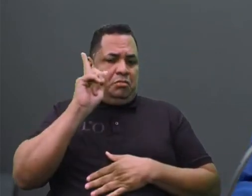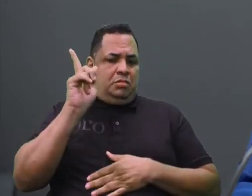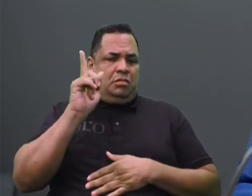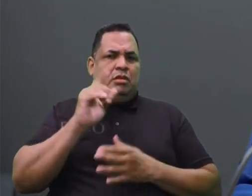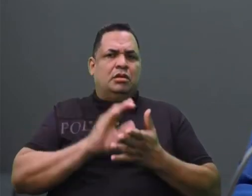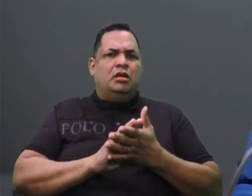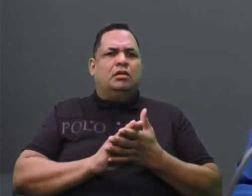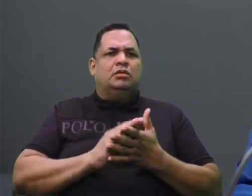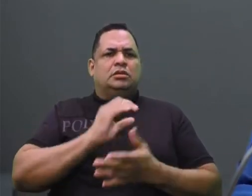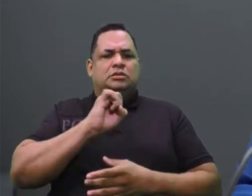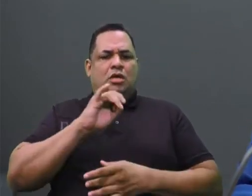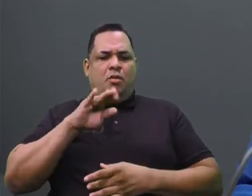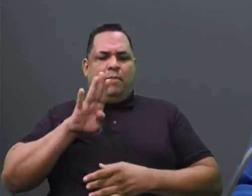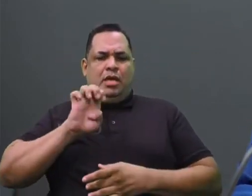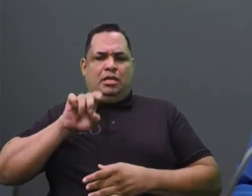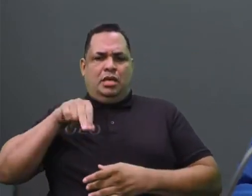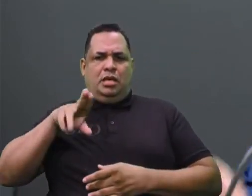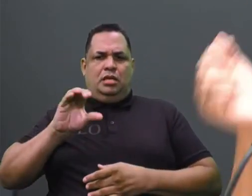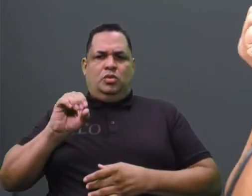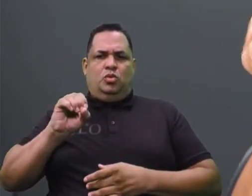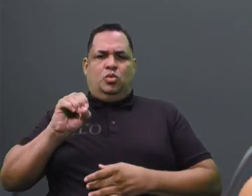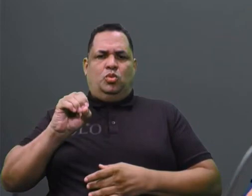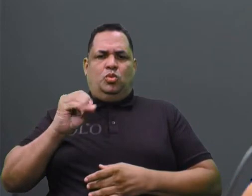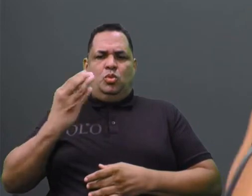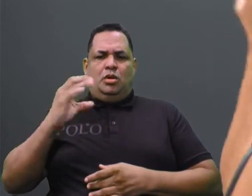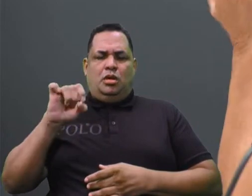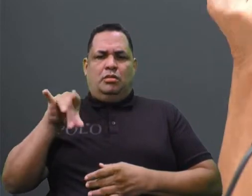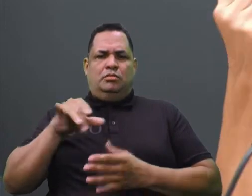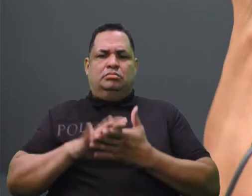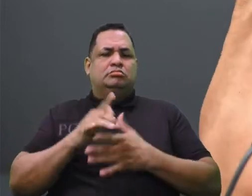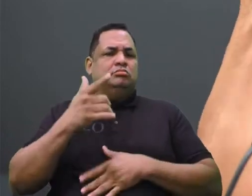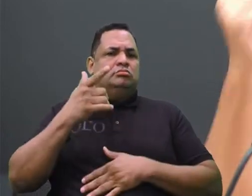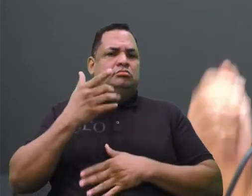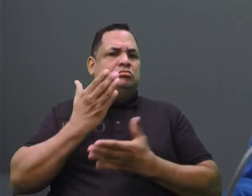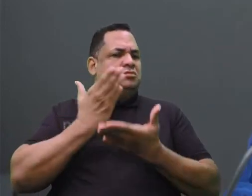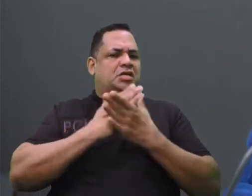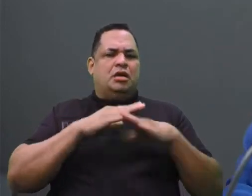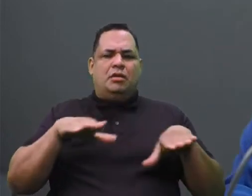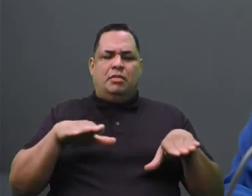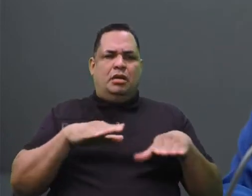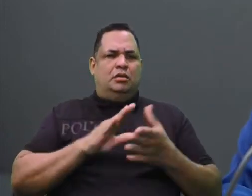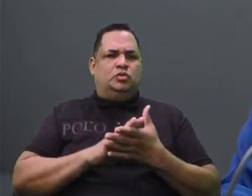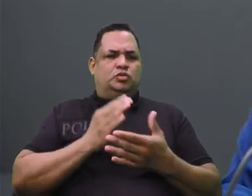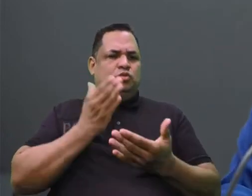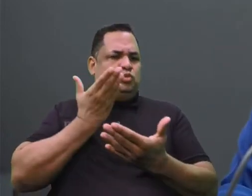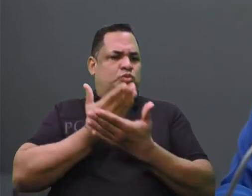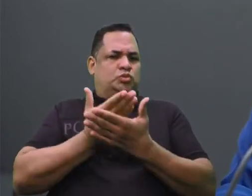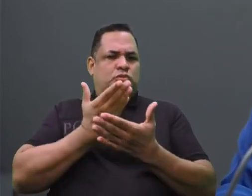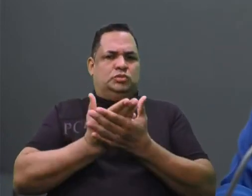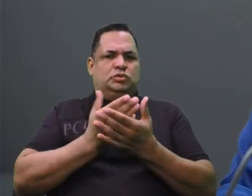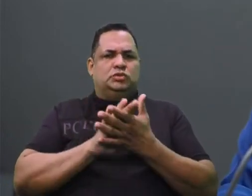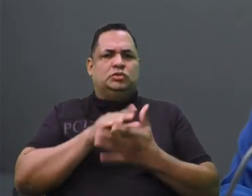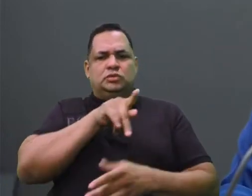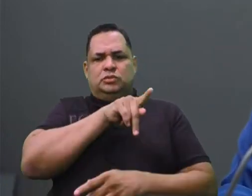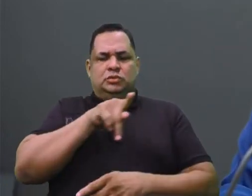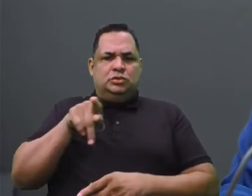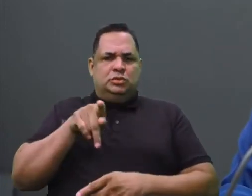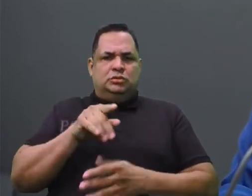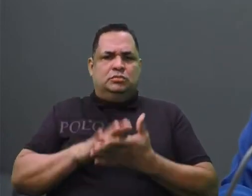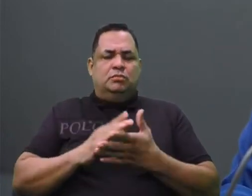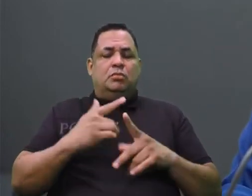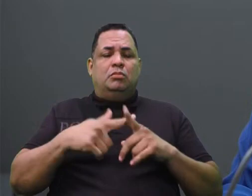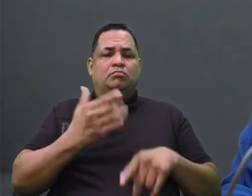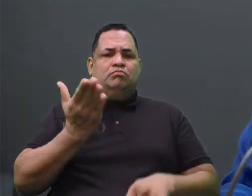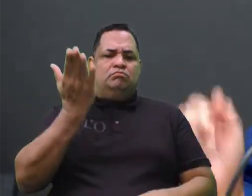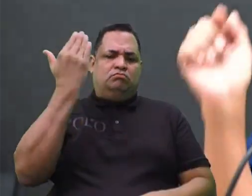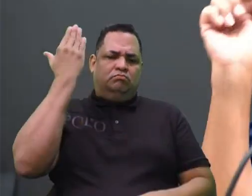São Bernardo do Campo, mas mesmo assim, lá eu não tinha terminado nem o magistério, porque naquela